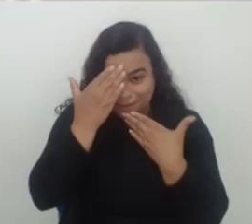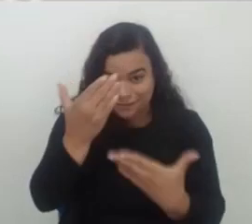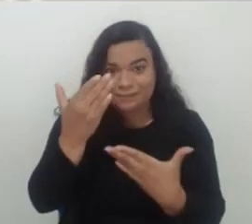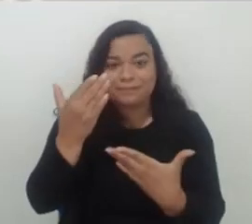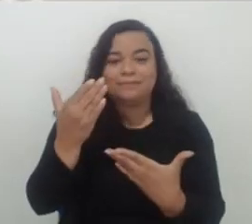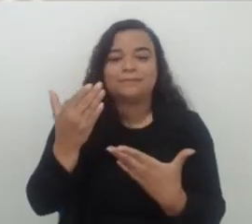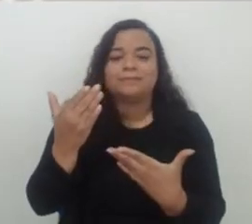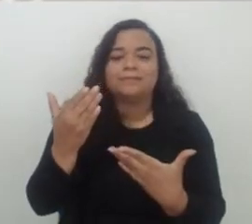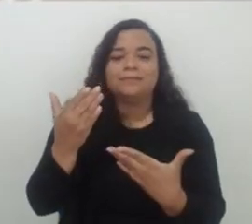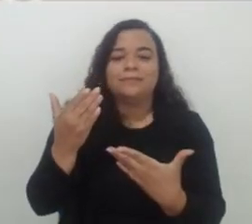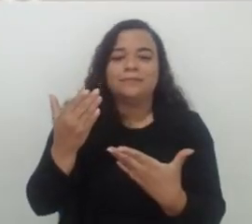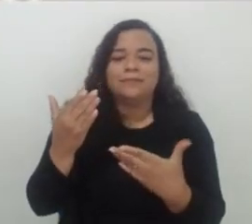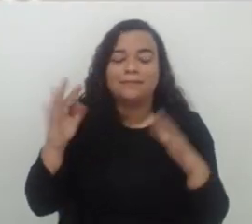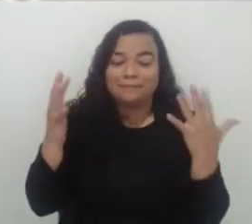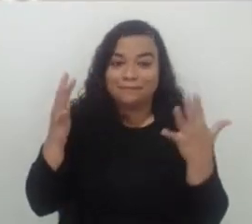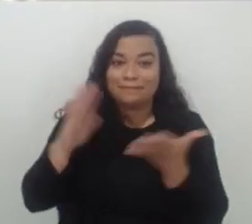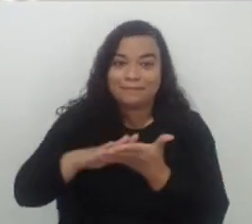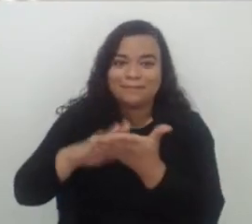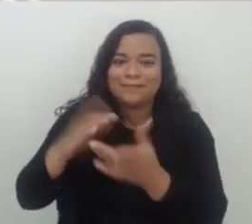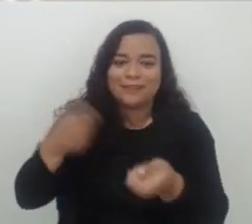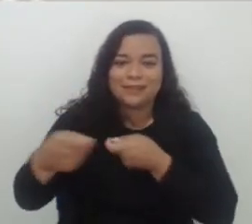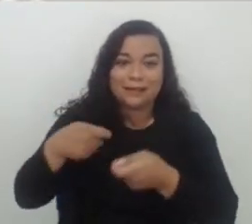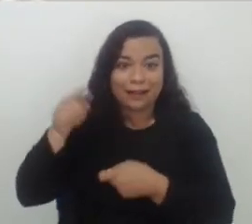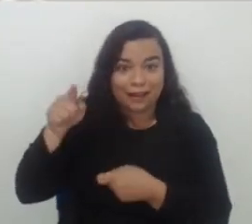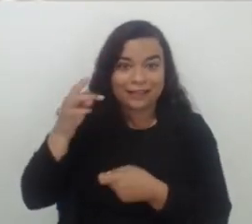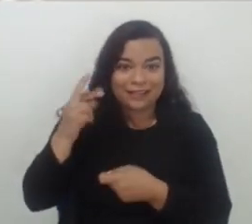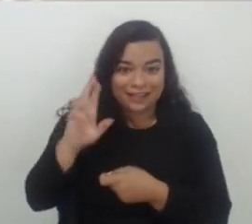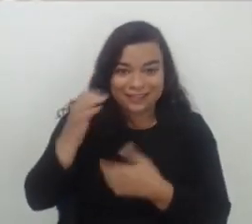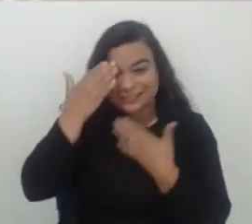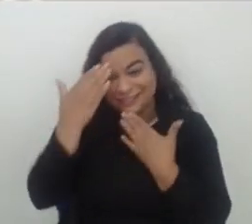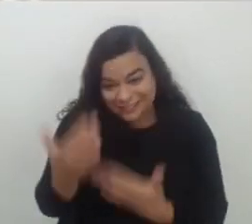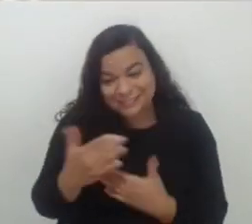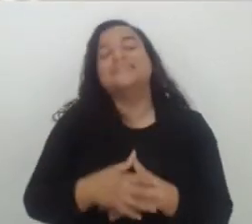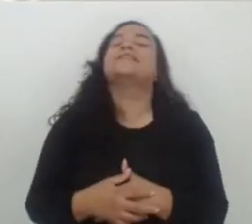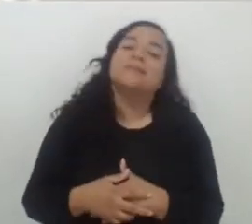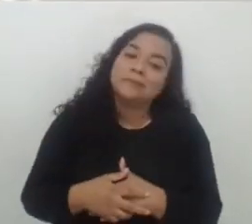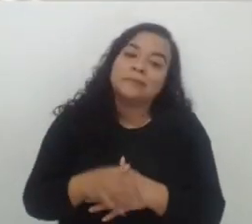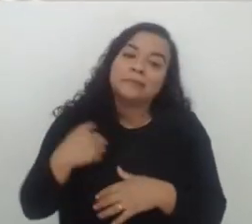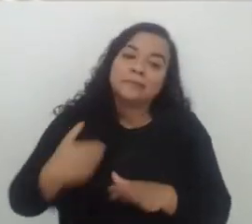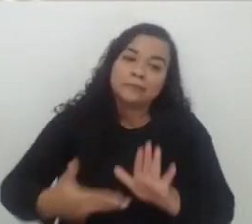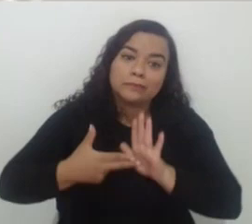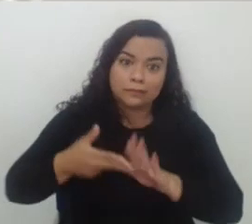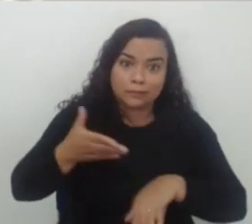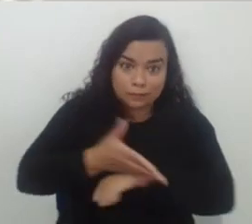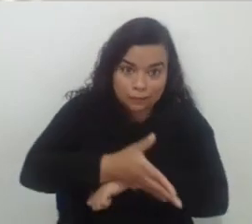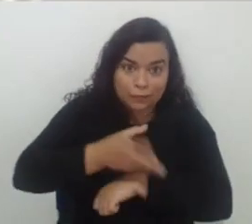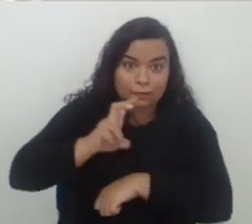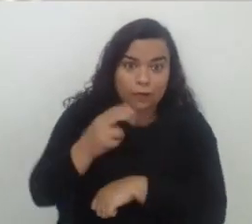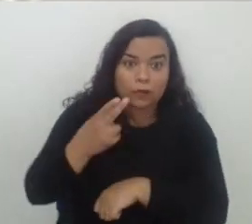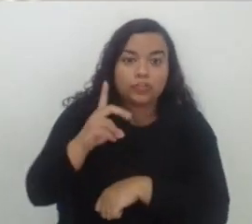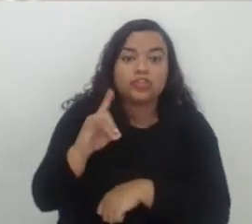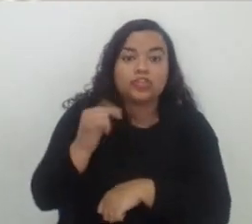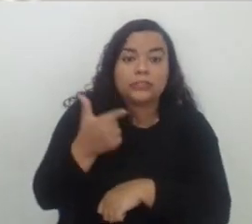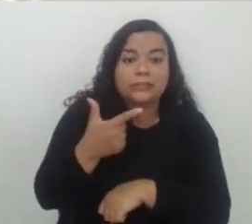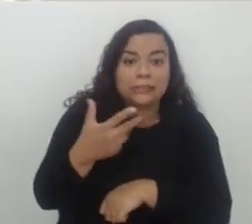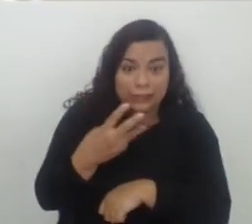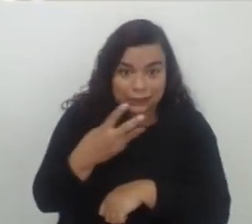administração lá no TRE, né? A gente está aí com uma aposta dia 31, e eu conto com a presença dos colegas